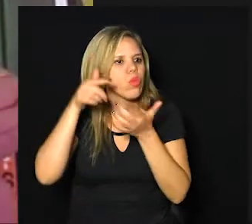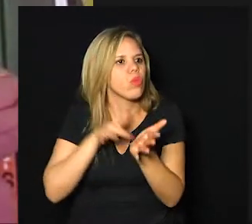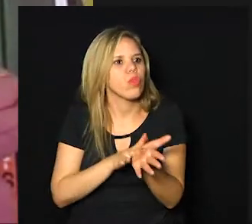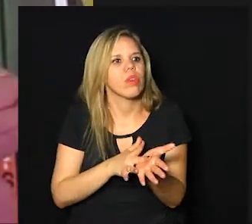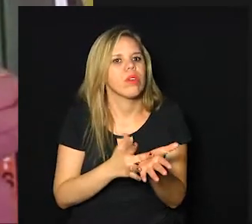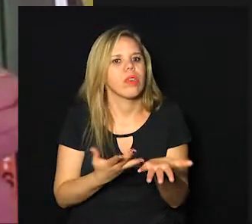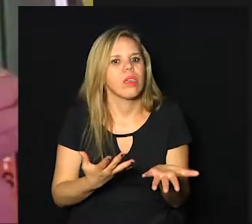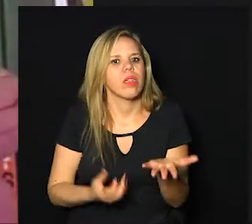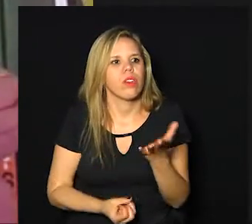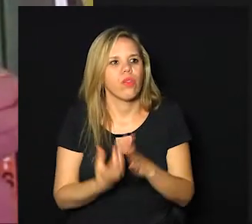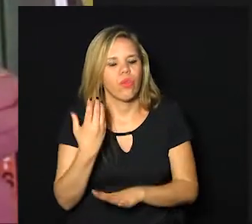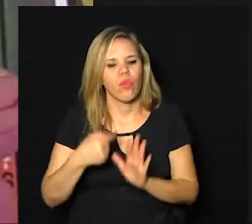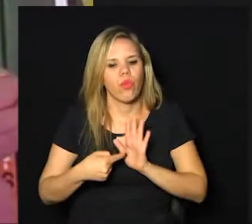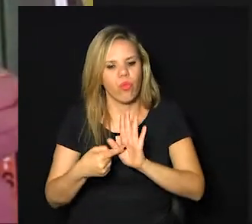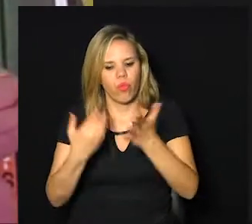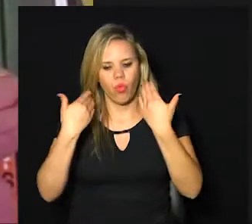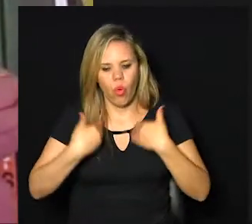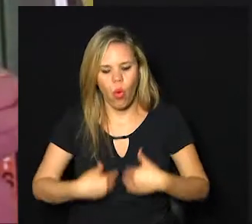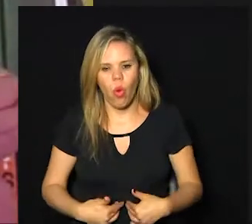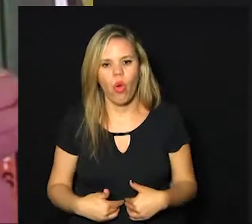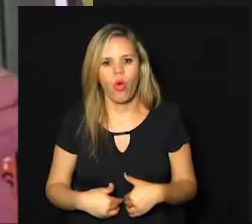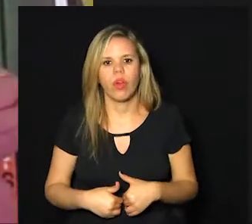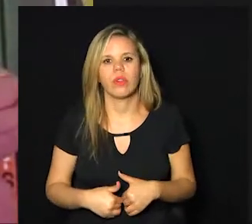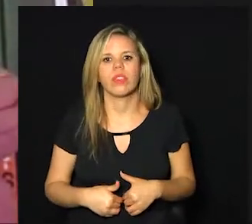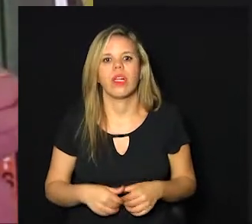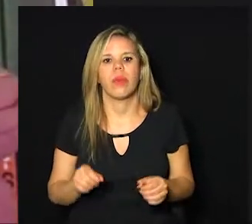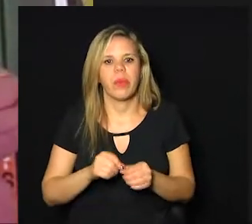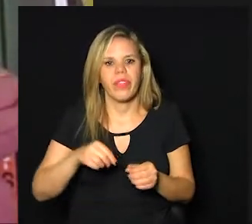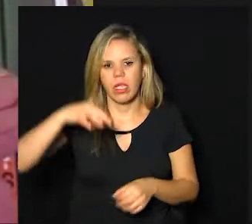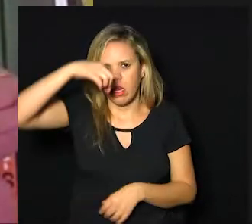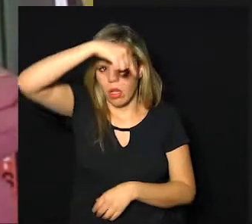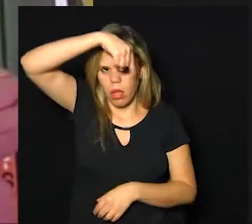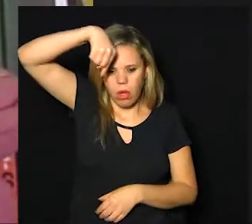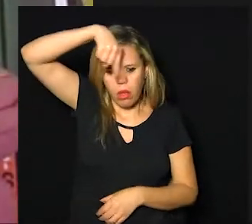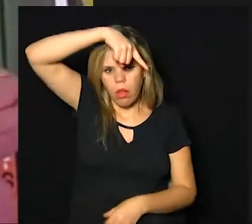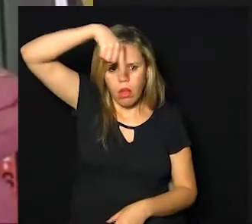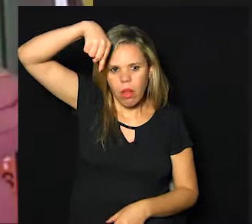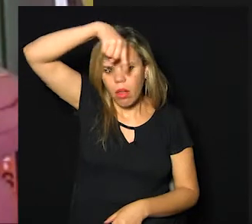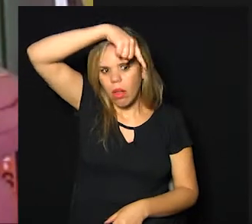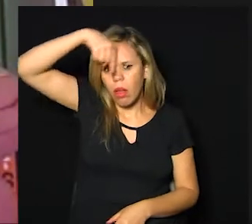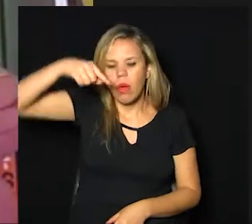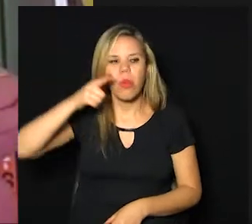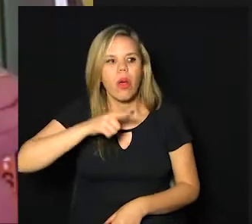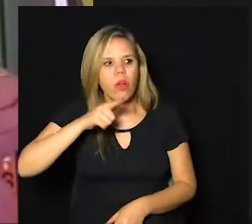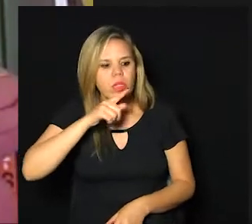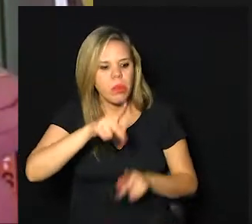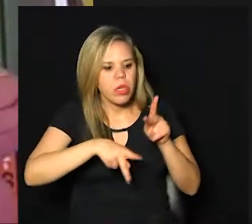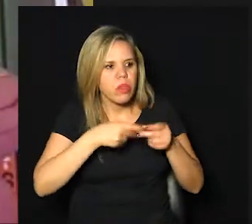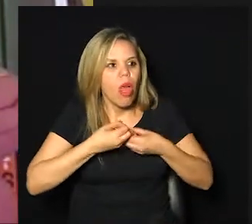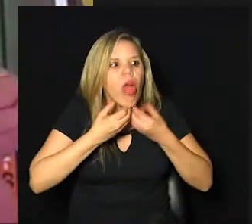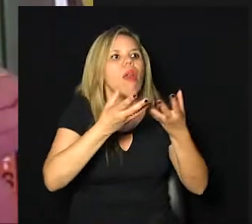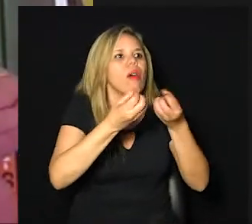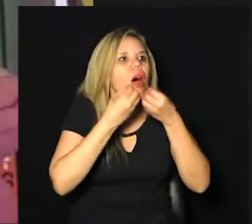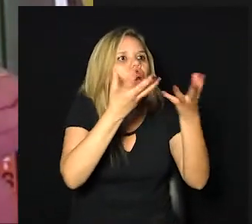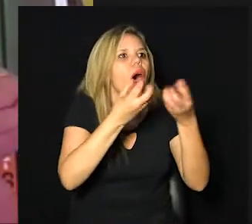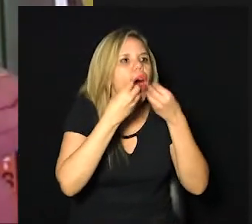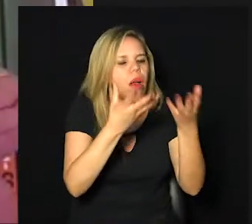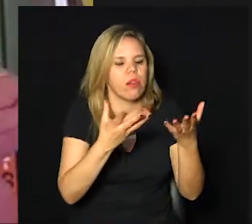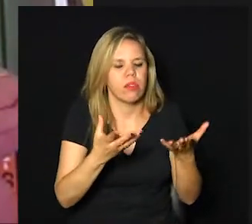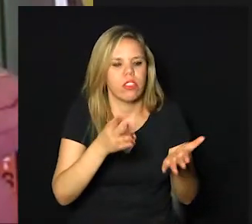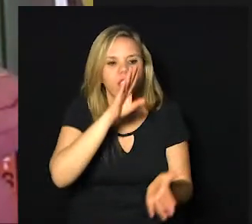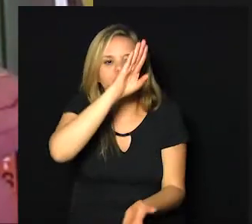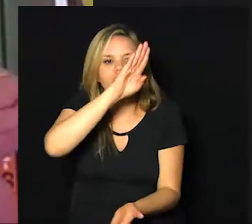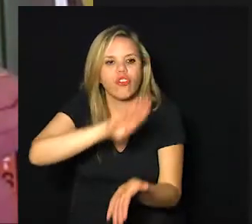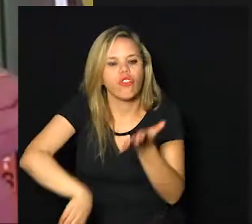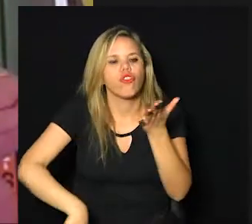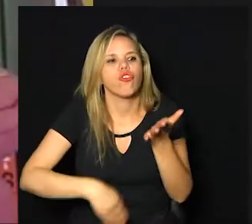no corpo. O Freud traz a hipnose para conseguir tirar a fala da pessoa, para quebrar o crítico, né, o tabu,